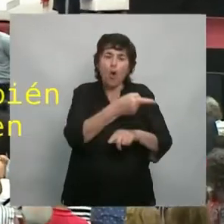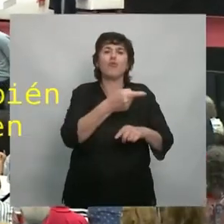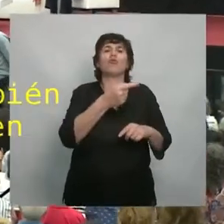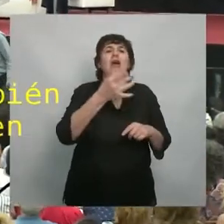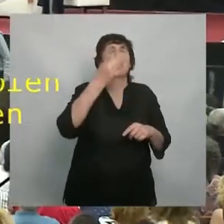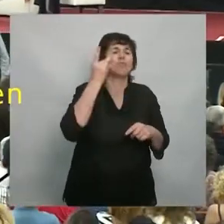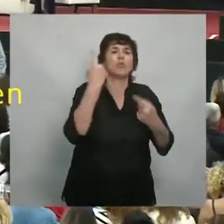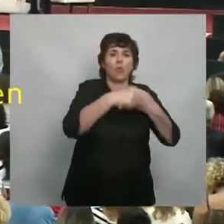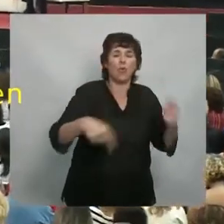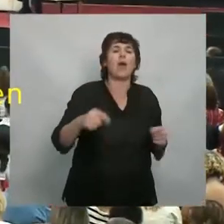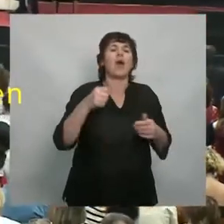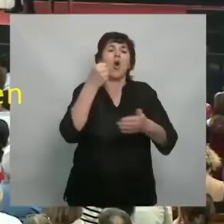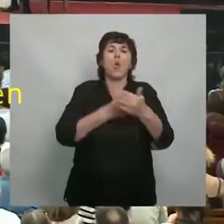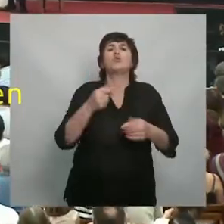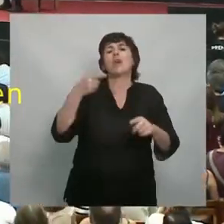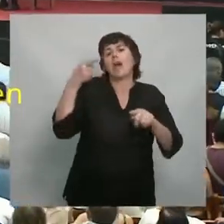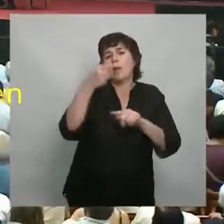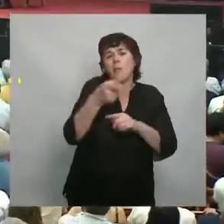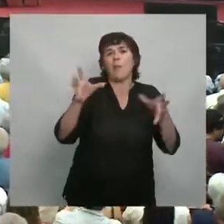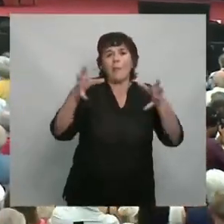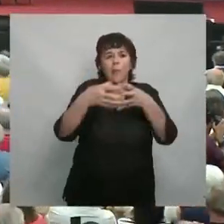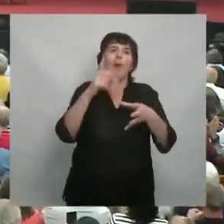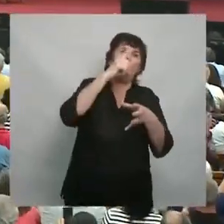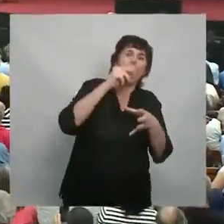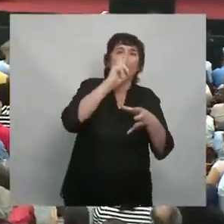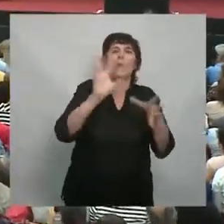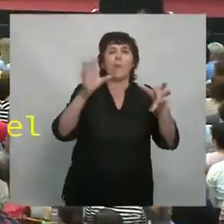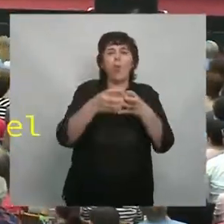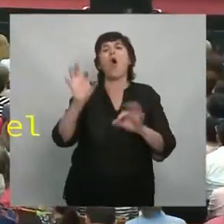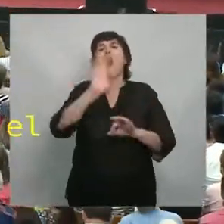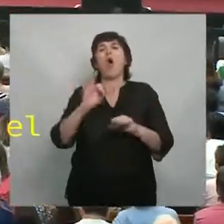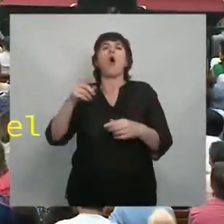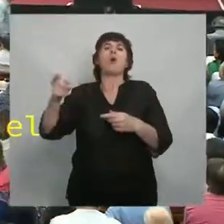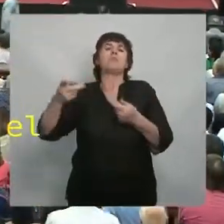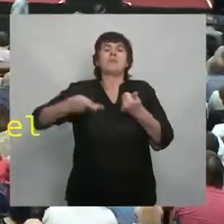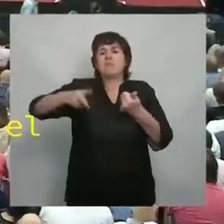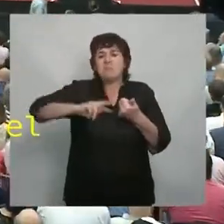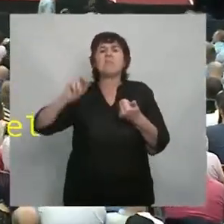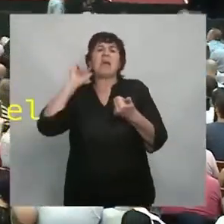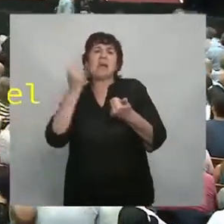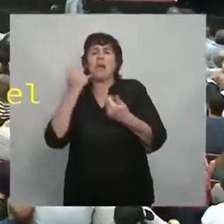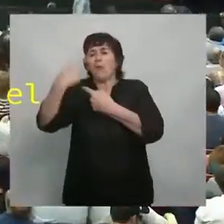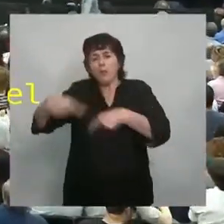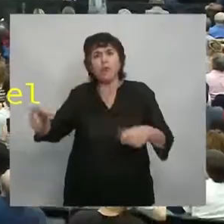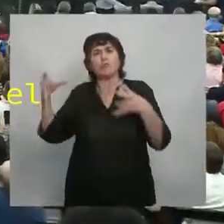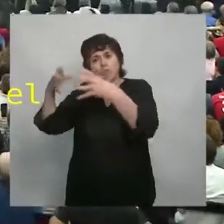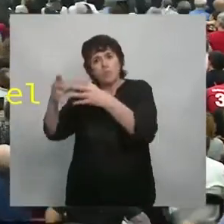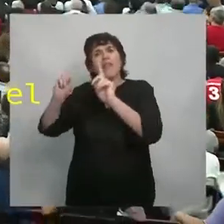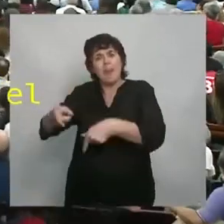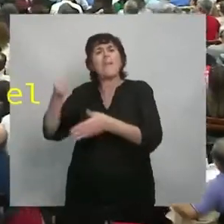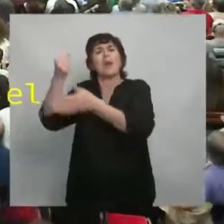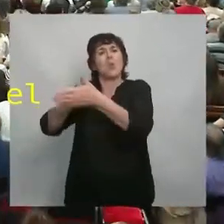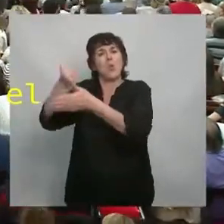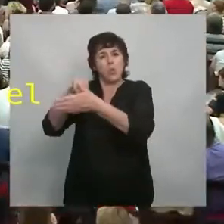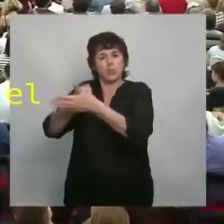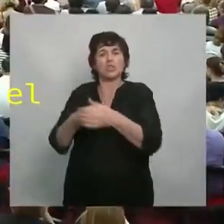sexismo, a luta contra a discriminação da diversidade sexual. E eu queria fechar contando para vocês uma